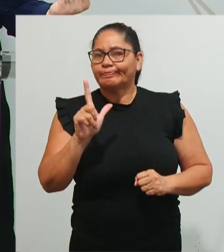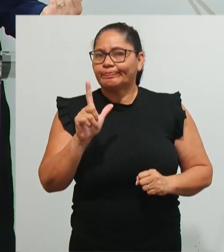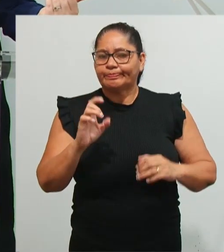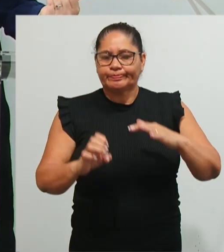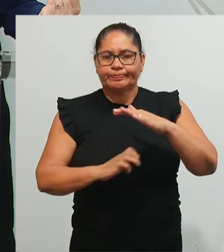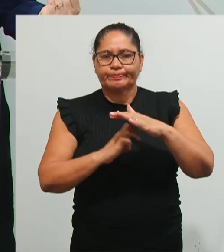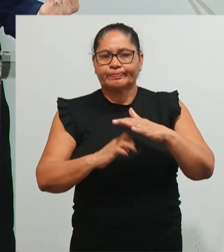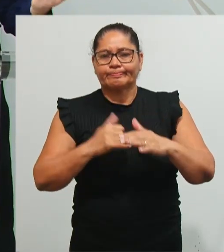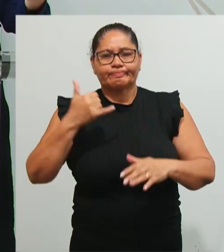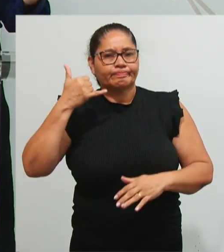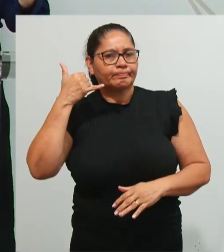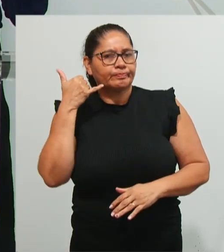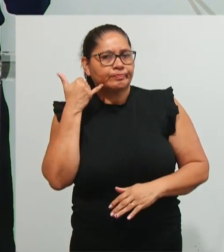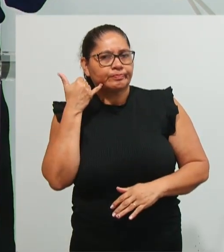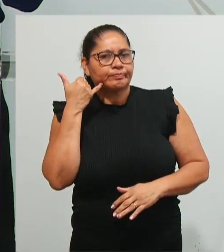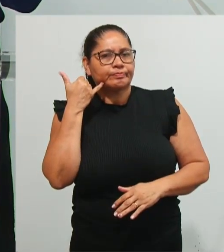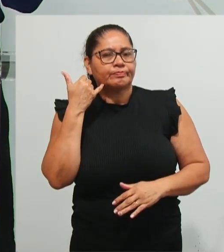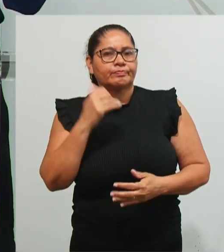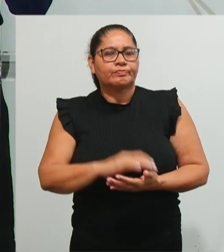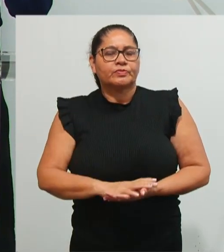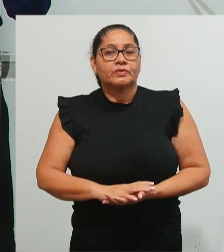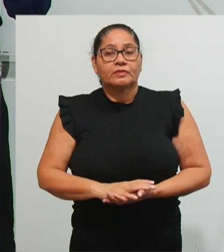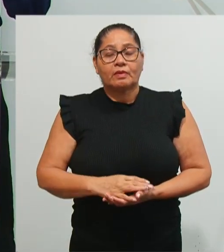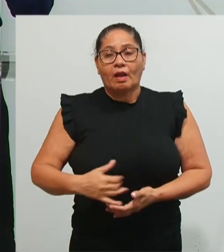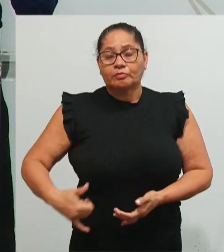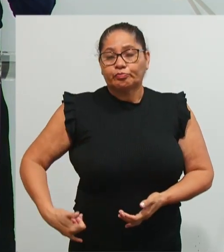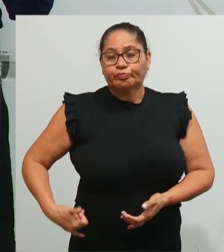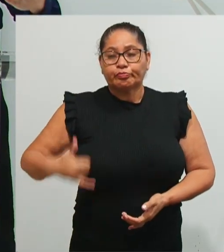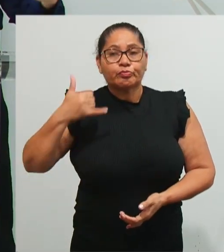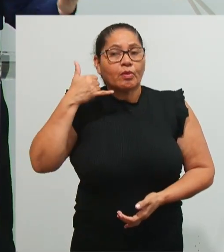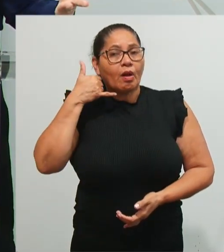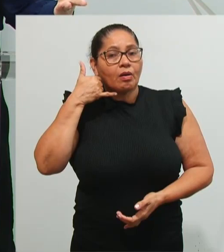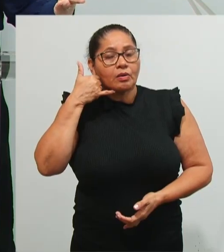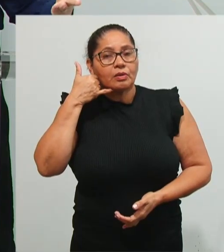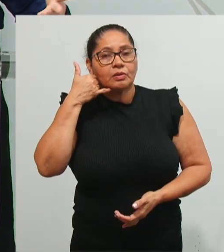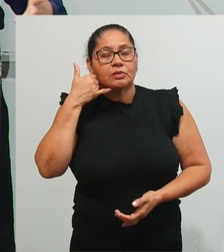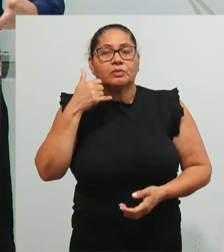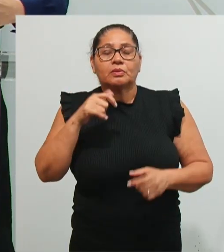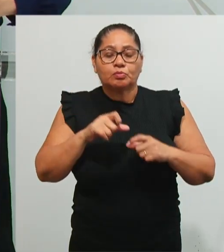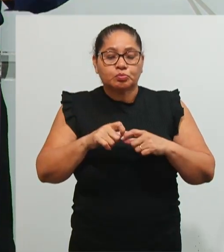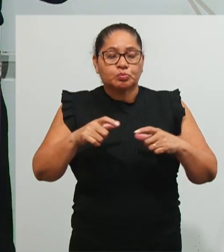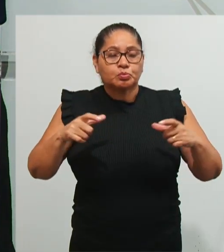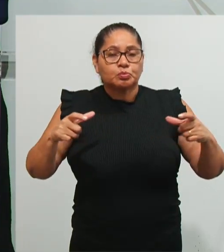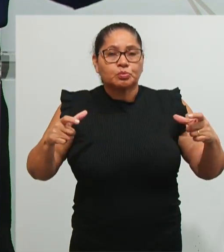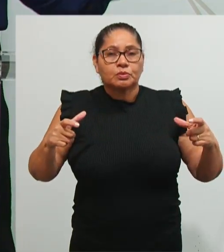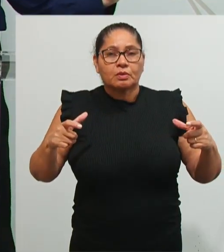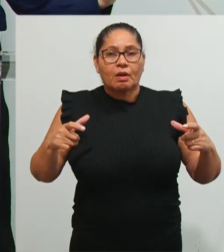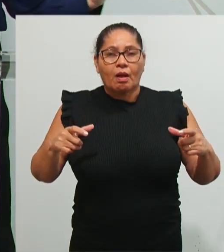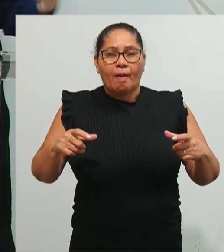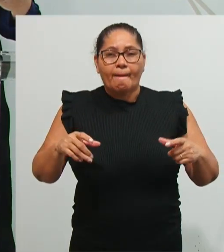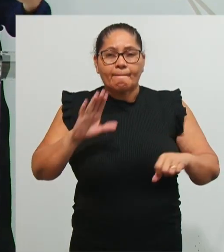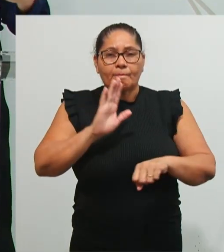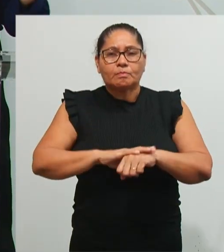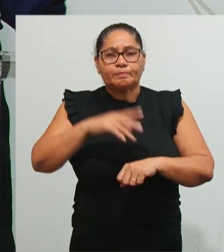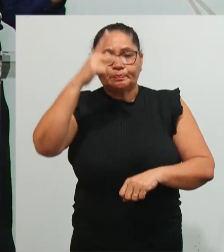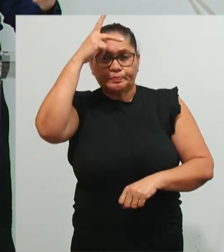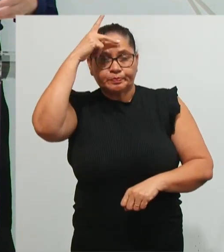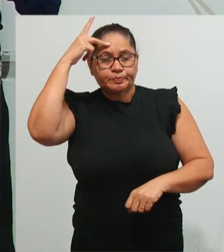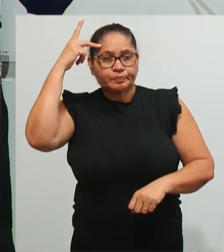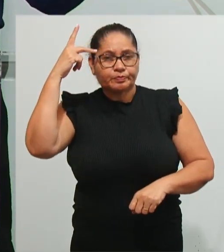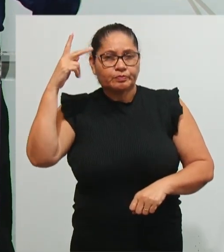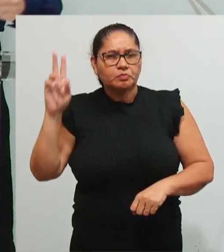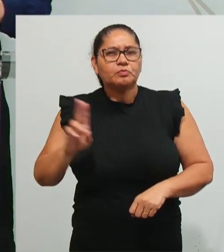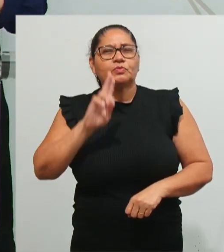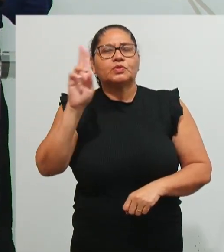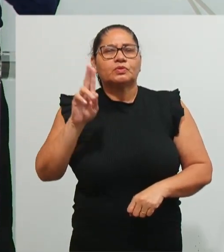de telefonia. A telefonia móvel mesmo, ela ganha muito ganho de escala. Quanto mais pessoas usando uma rede, né, usando